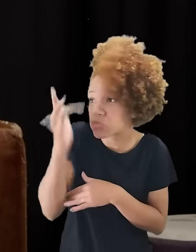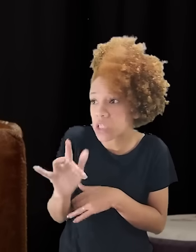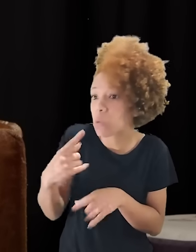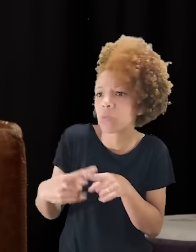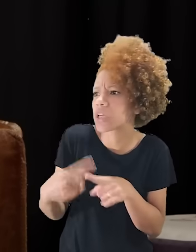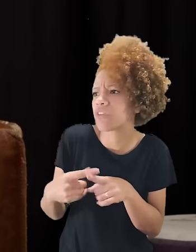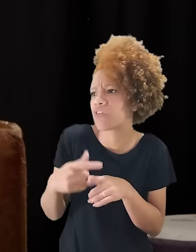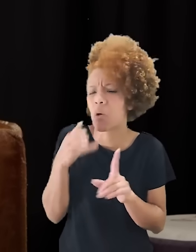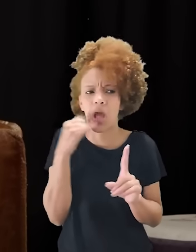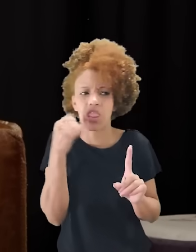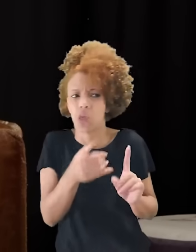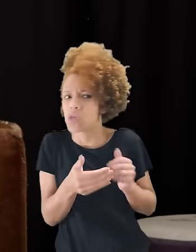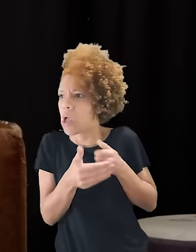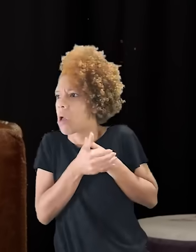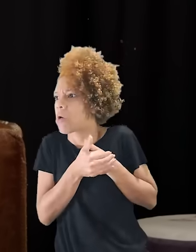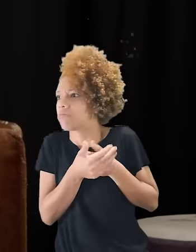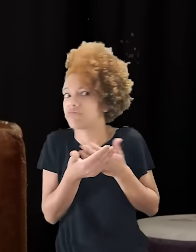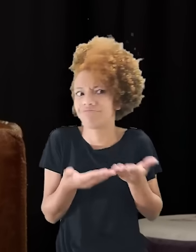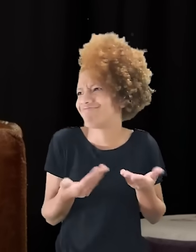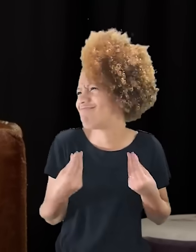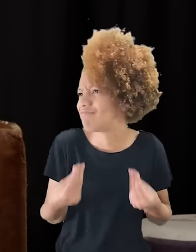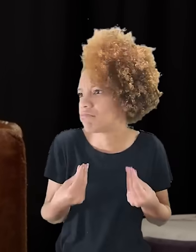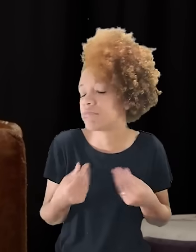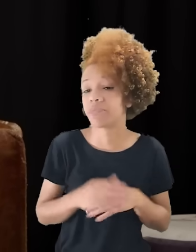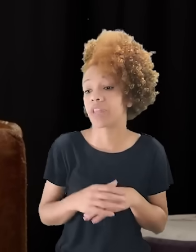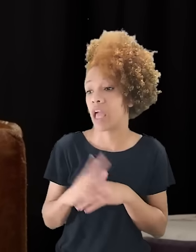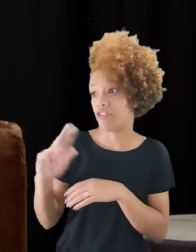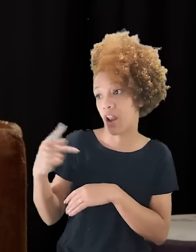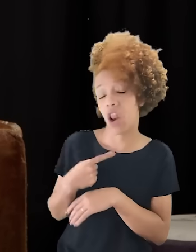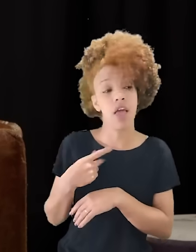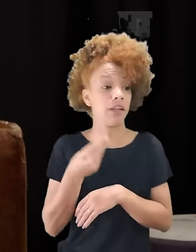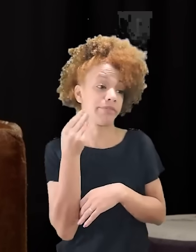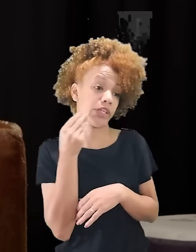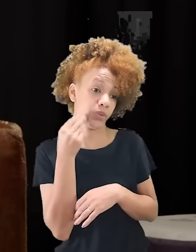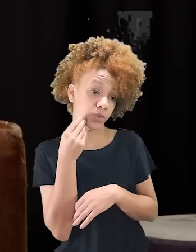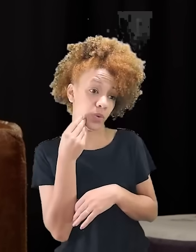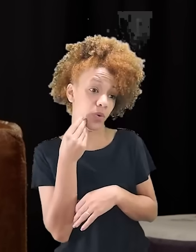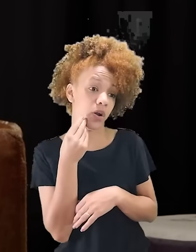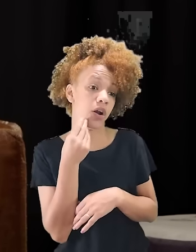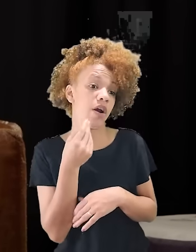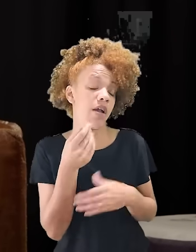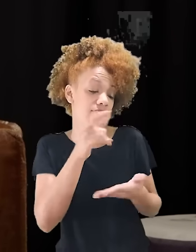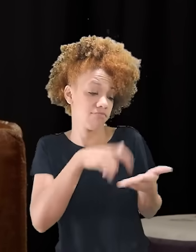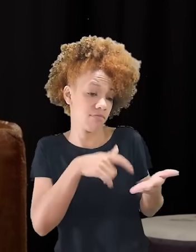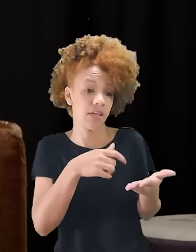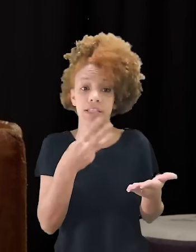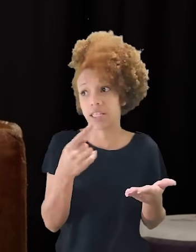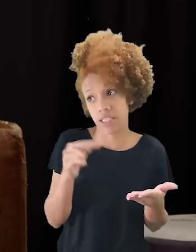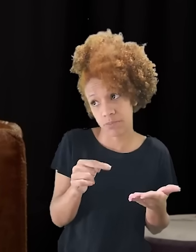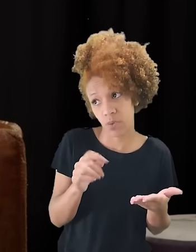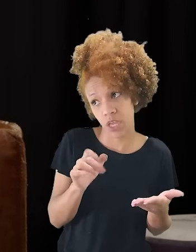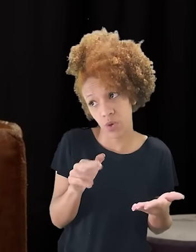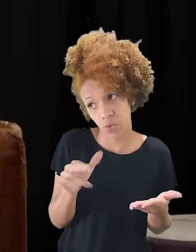eu tava lá meio que foi uma denúncia anônima daquilo aí eles chegaram a falar assim olha a gente tentou passar os seus extras que era